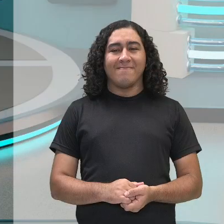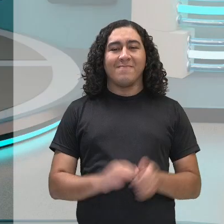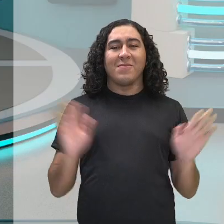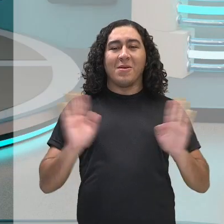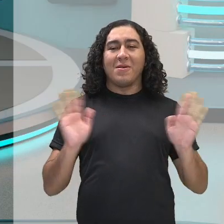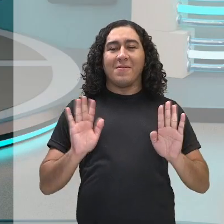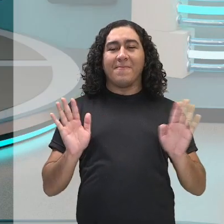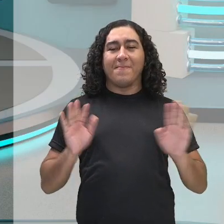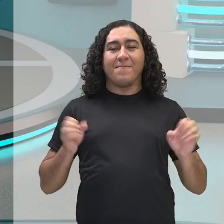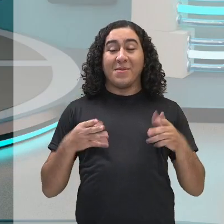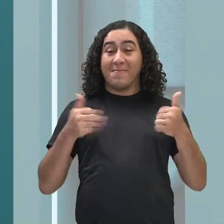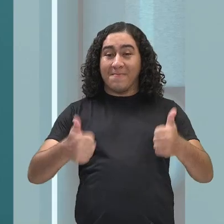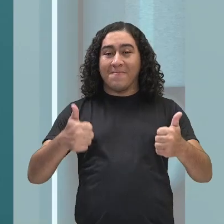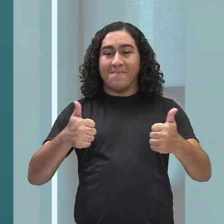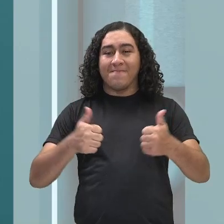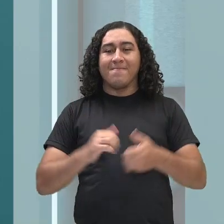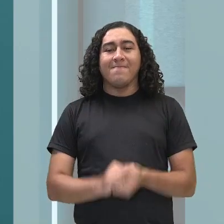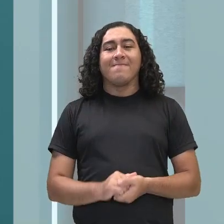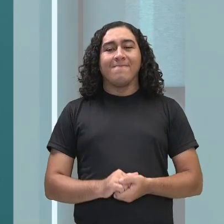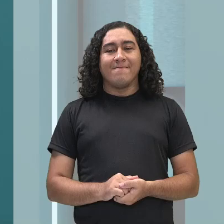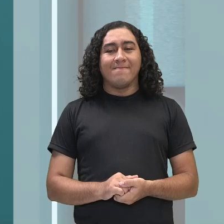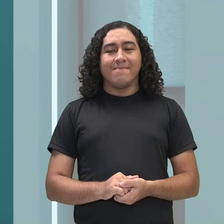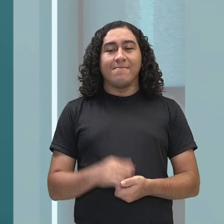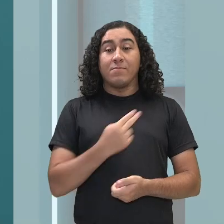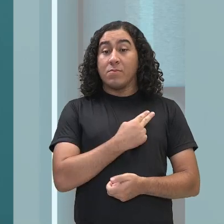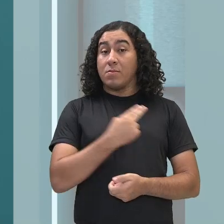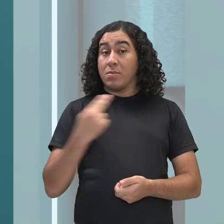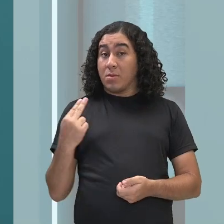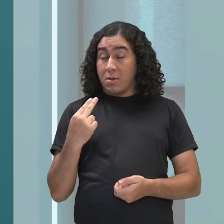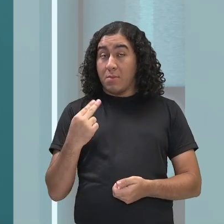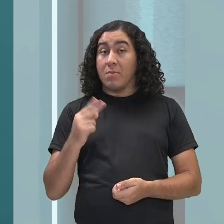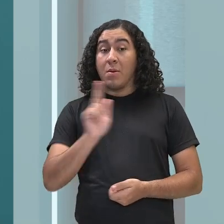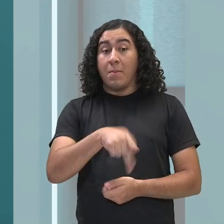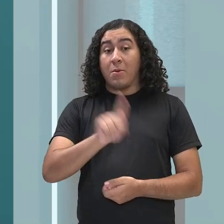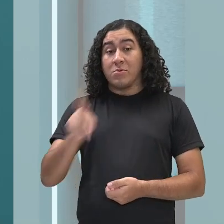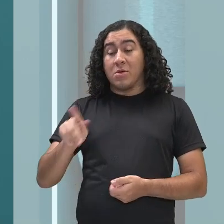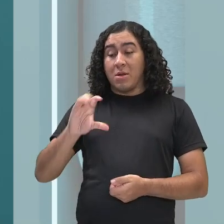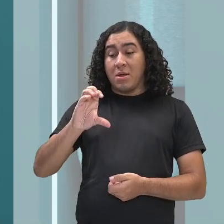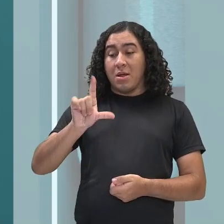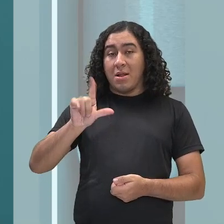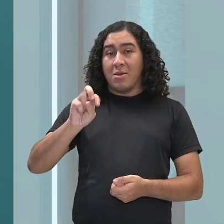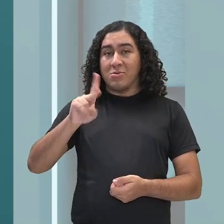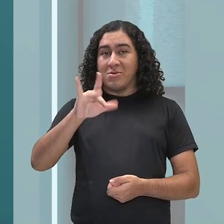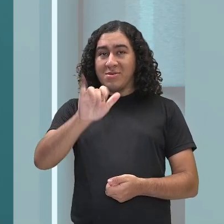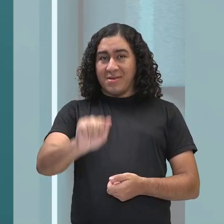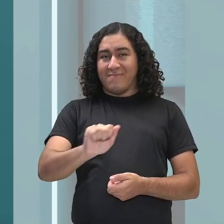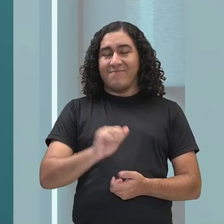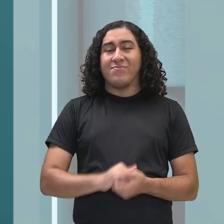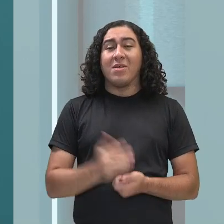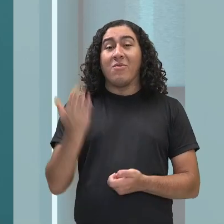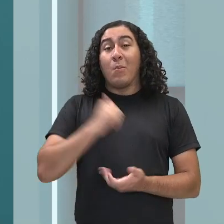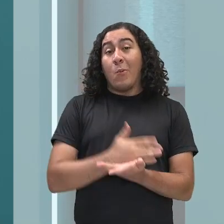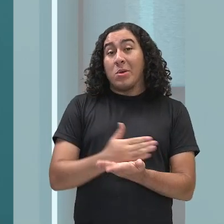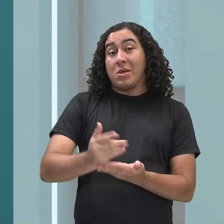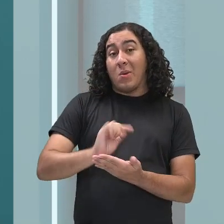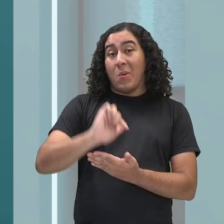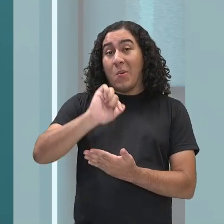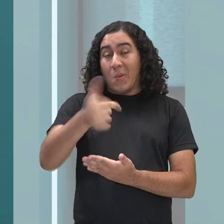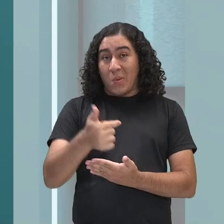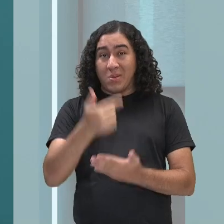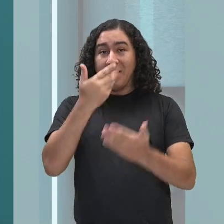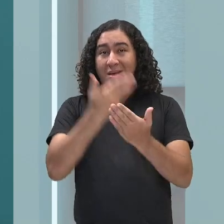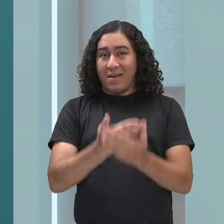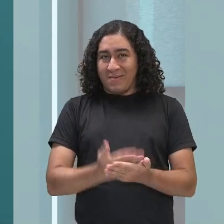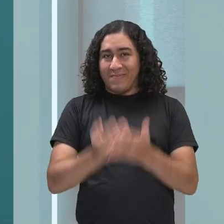what's up? Here is teacher Cláudia Borges. Vamos iniciar mais uma English